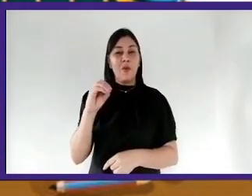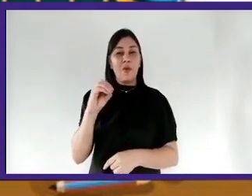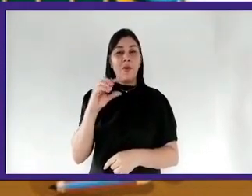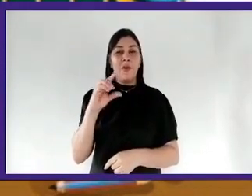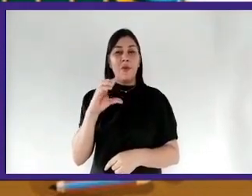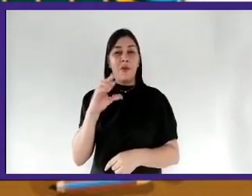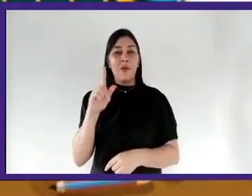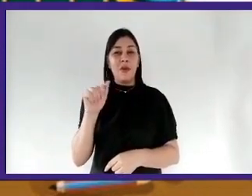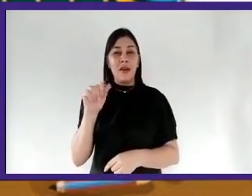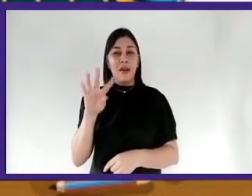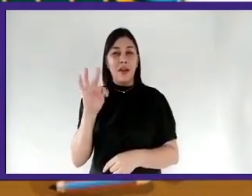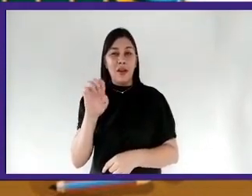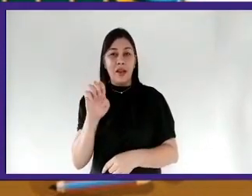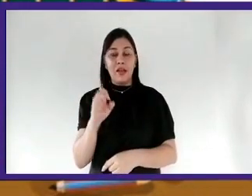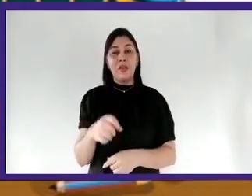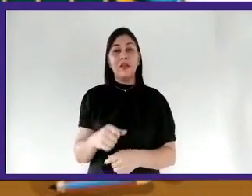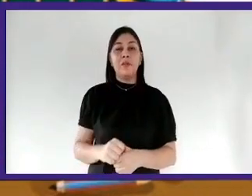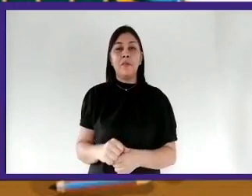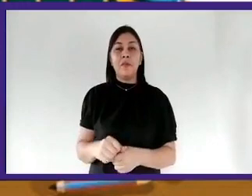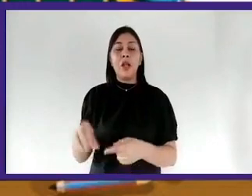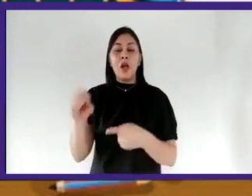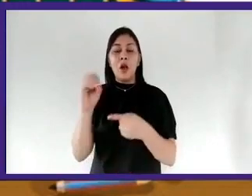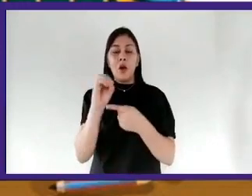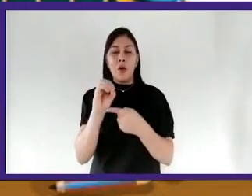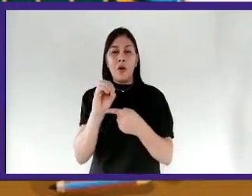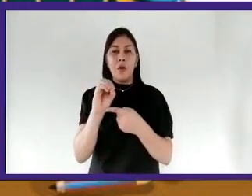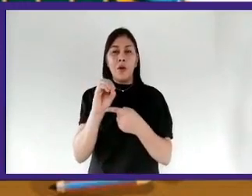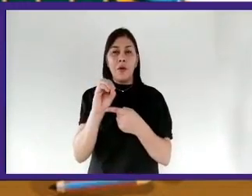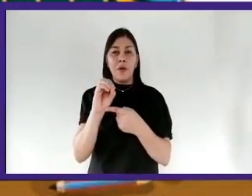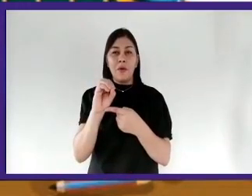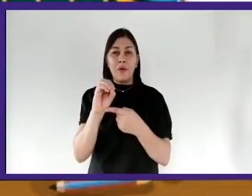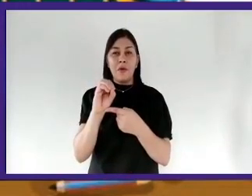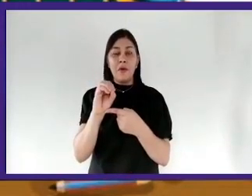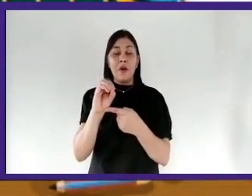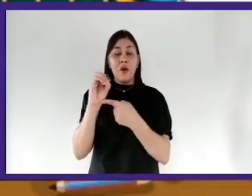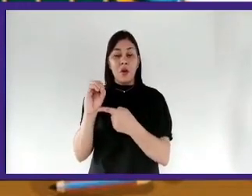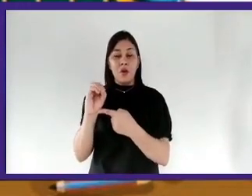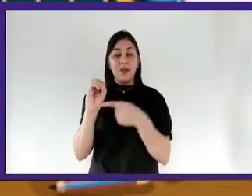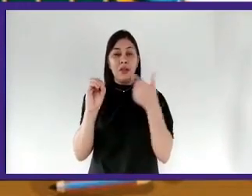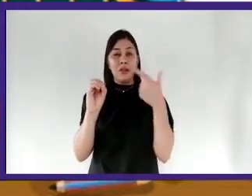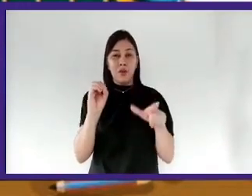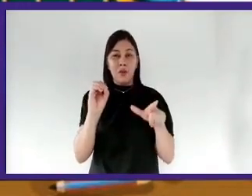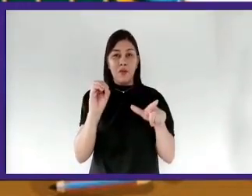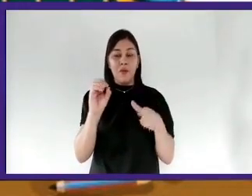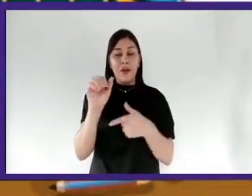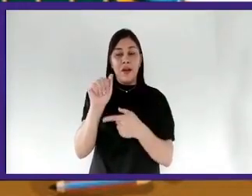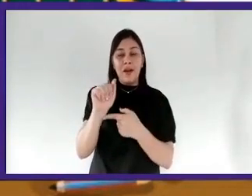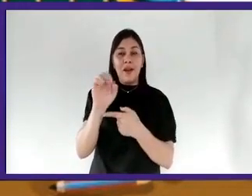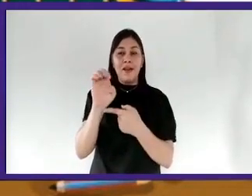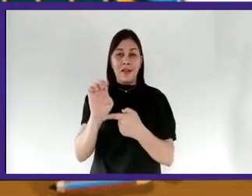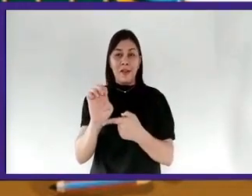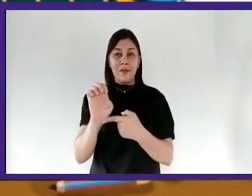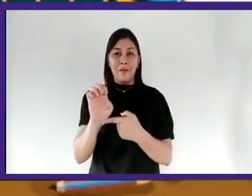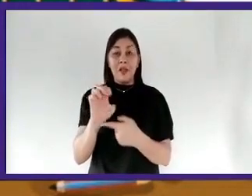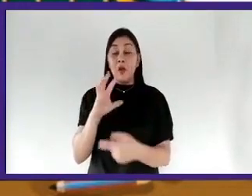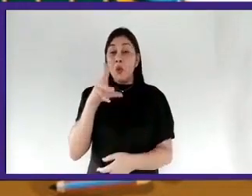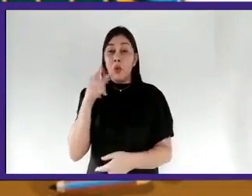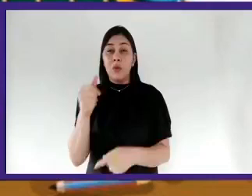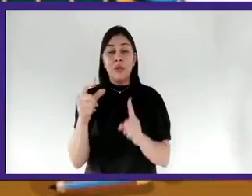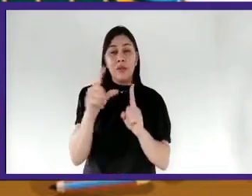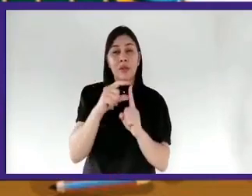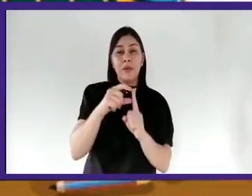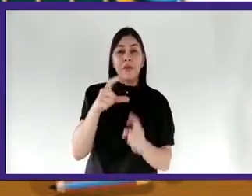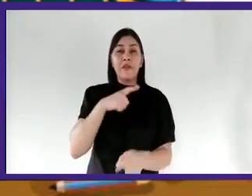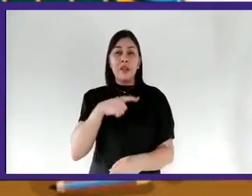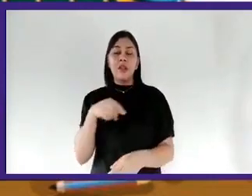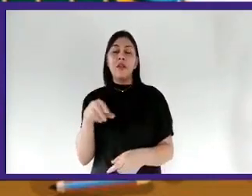O novamente, A e E. Vendo que até agora em todas as palavras tinham vogais? Vamos